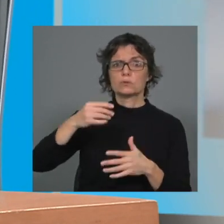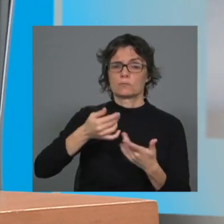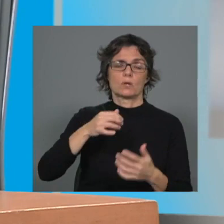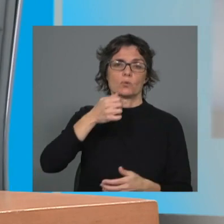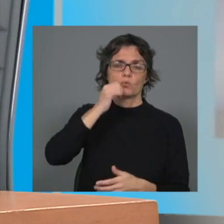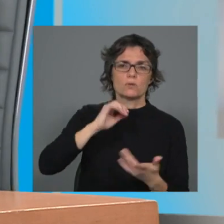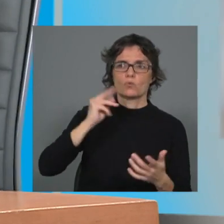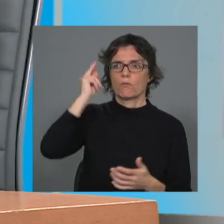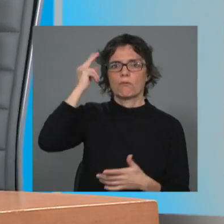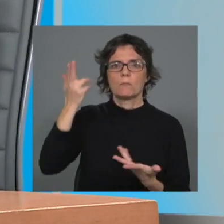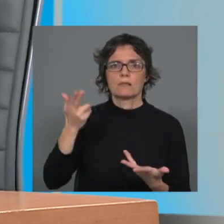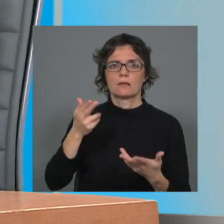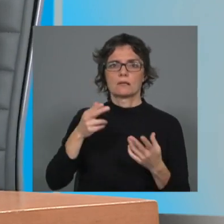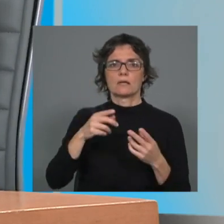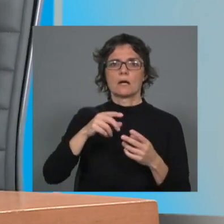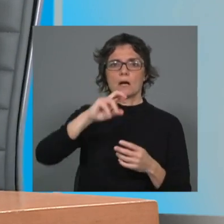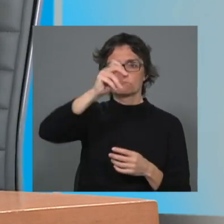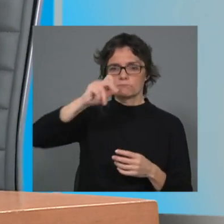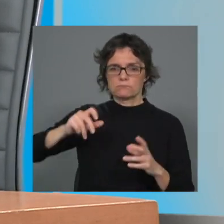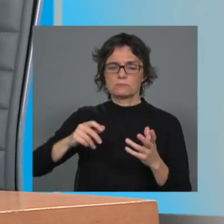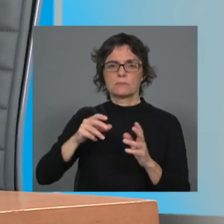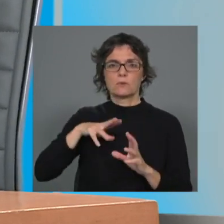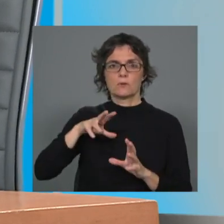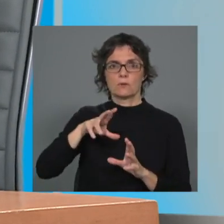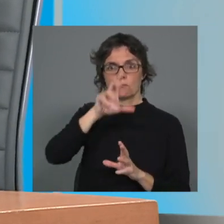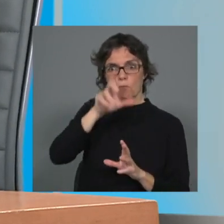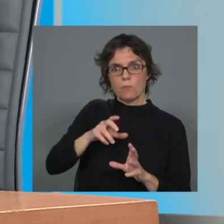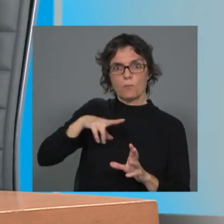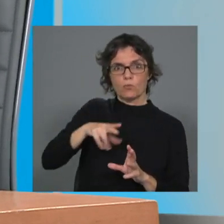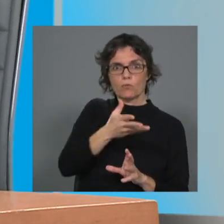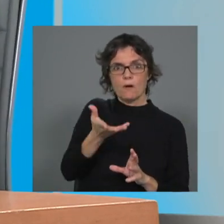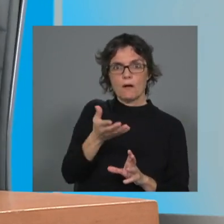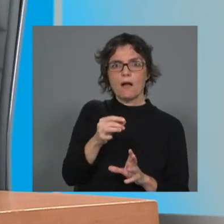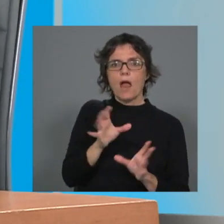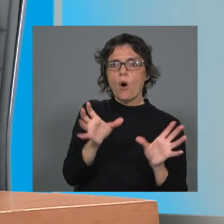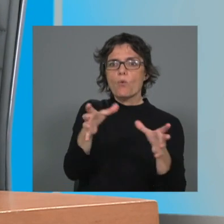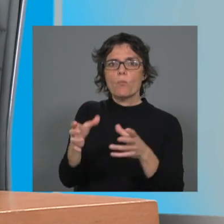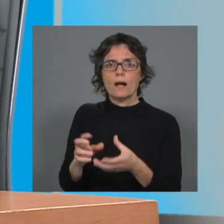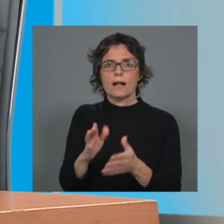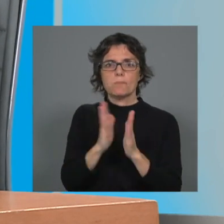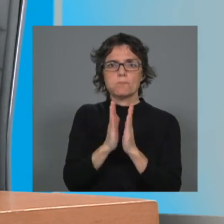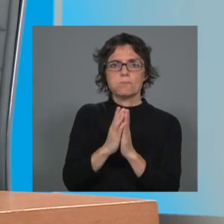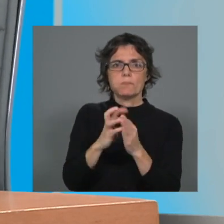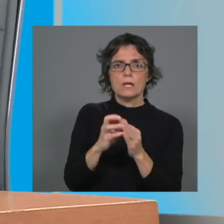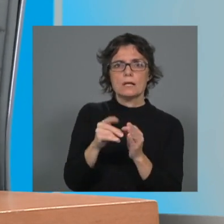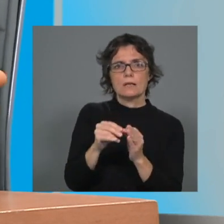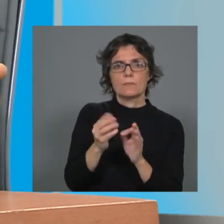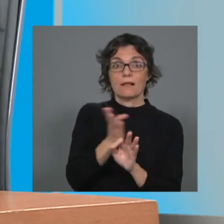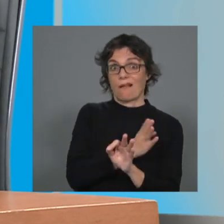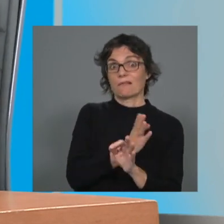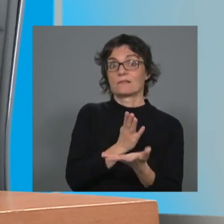Açores, da Madeira, dos vários pontos de Portugal. Muitas comunidades também religiosas que